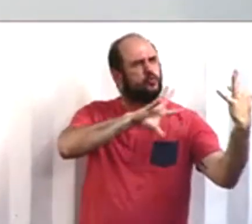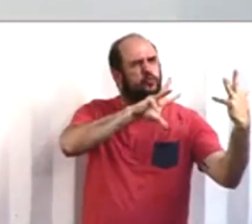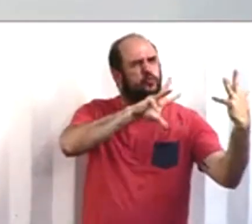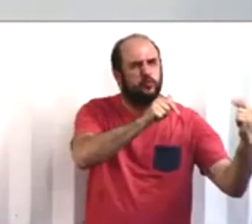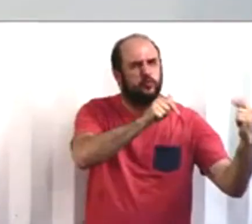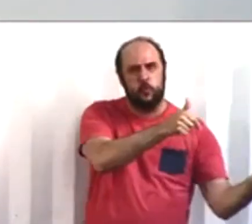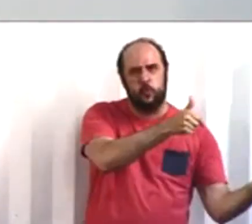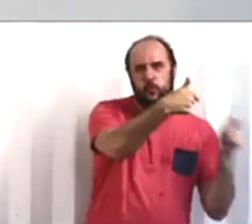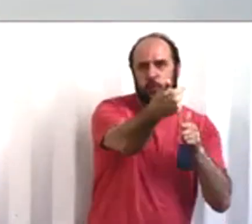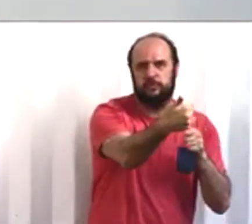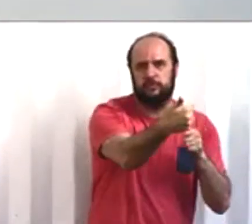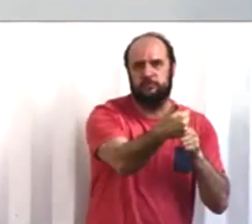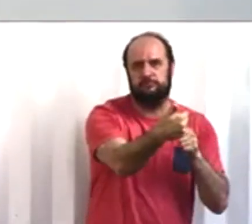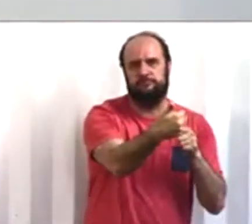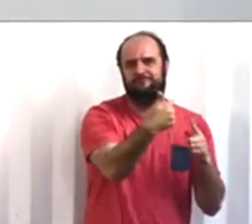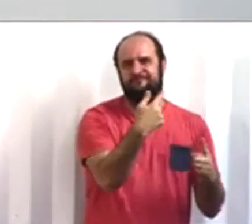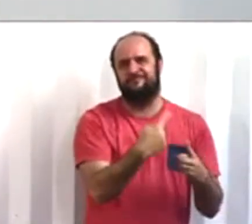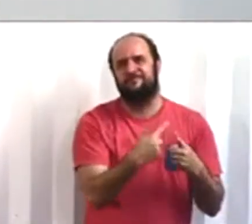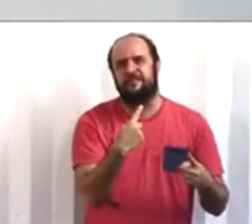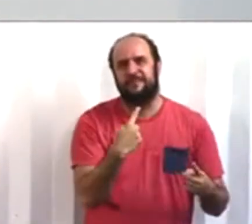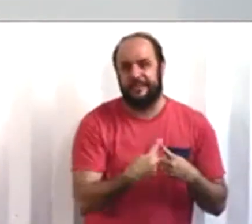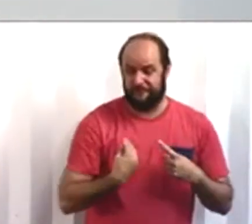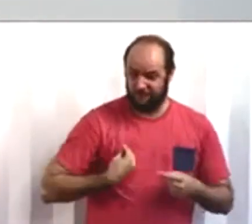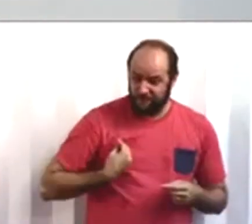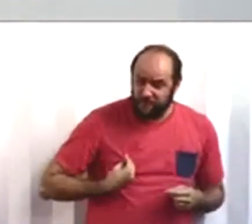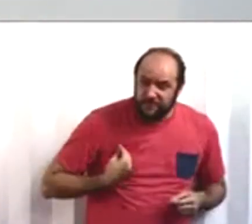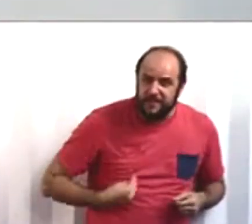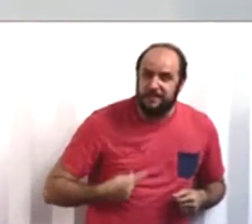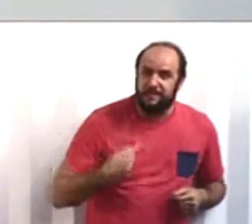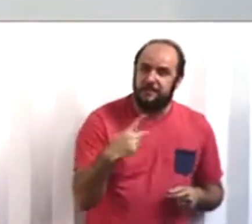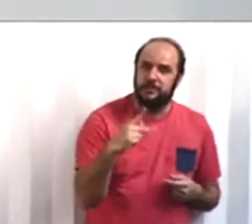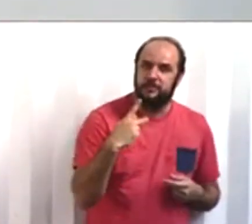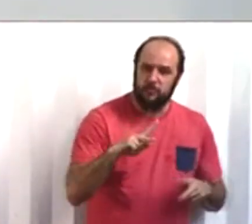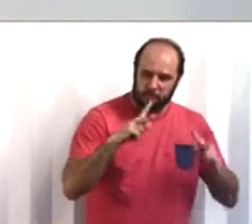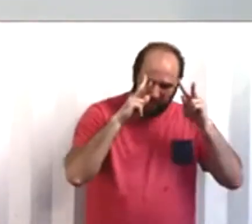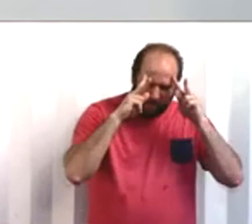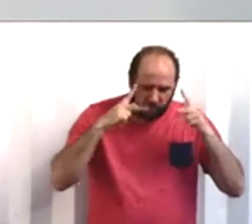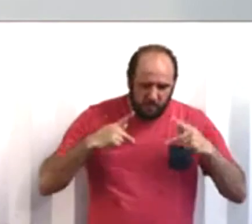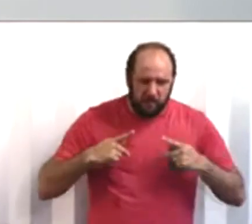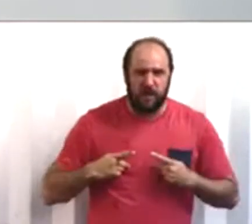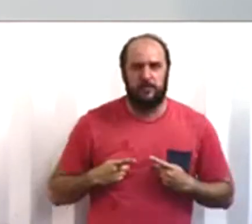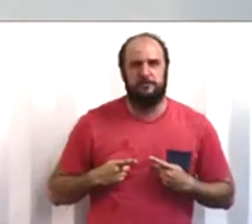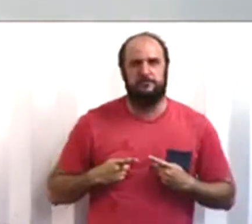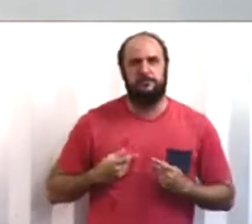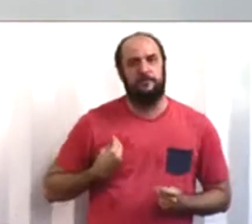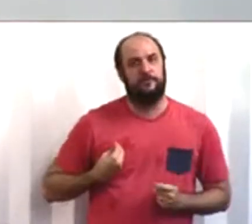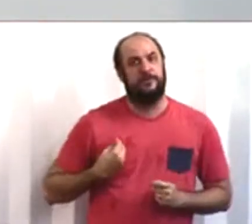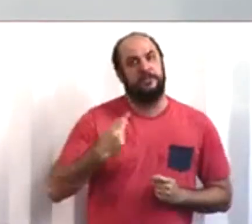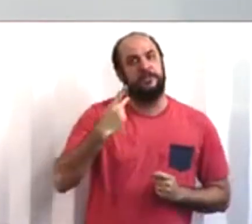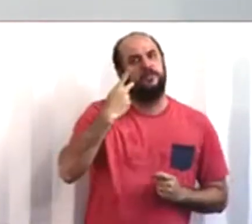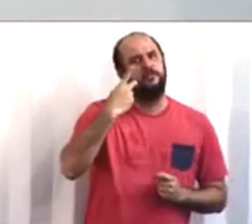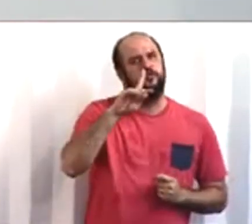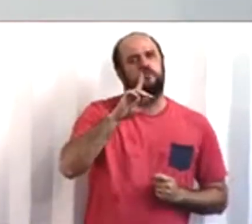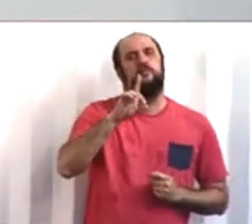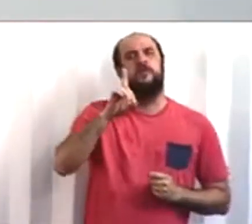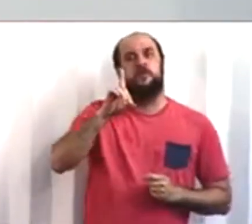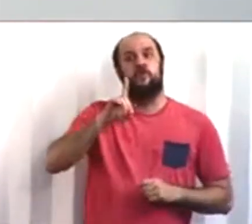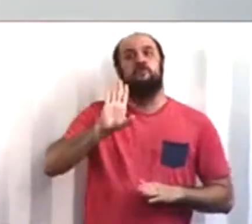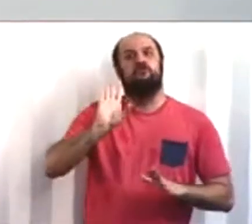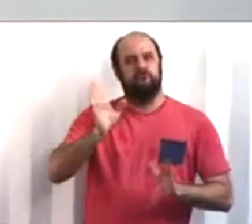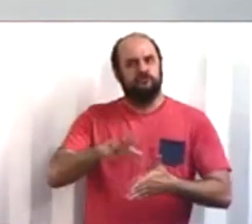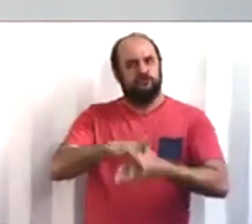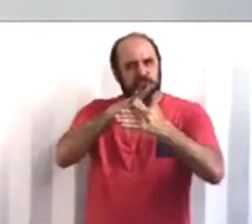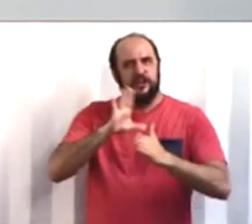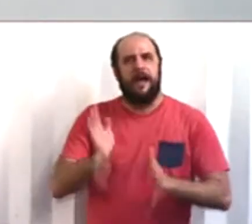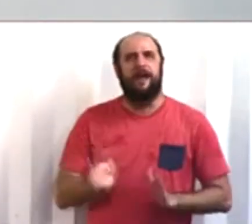contra você, porque você viveu para você, enquanto a sua vida tem um dono que você nunca